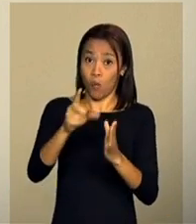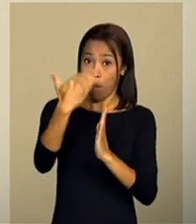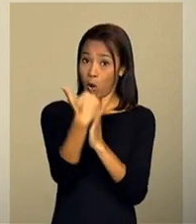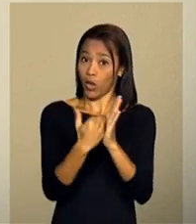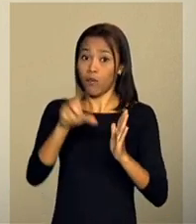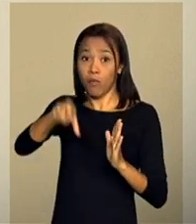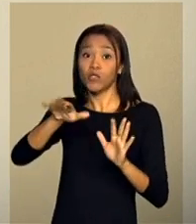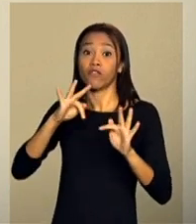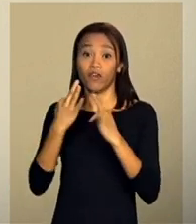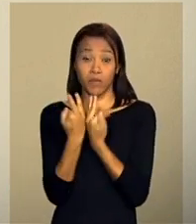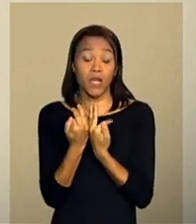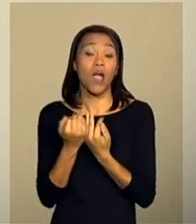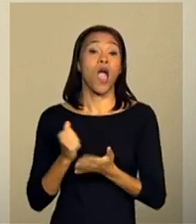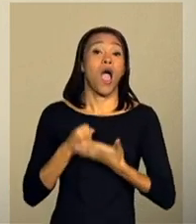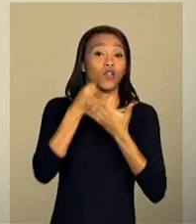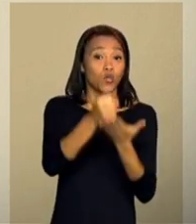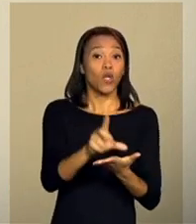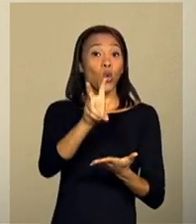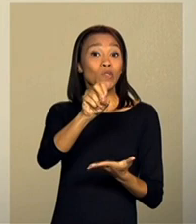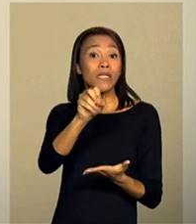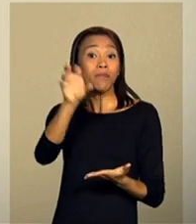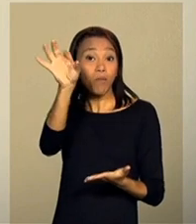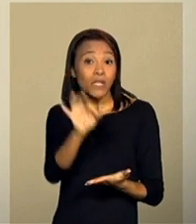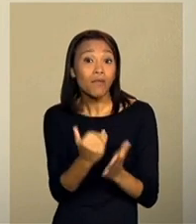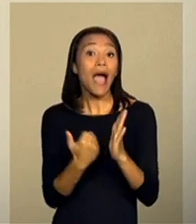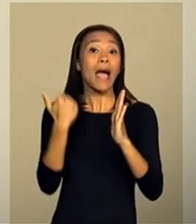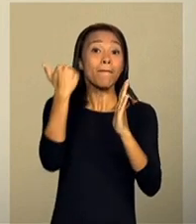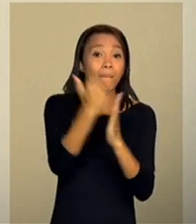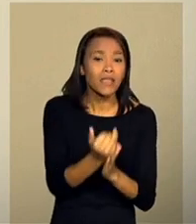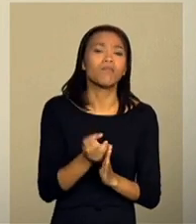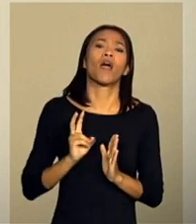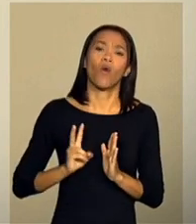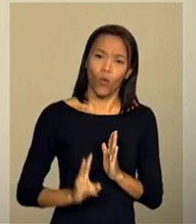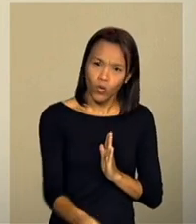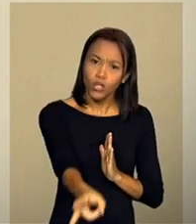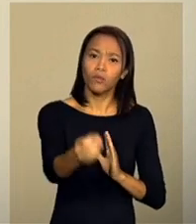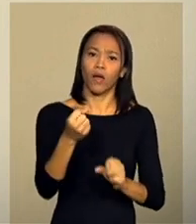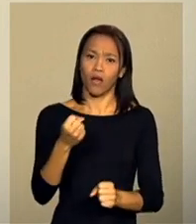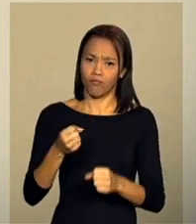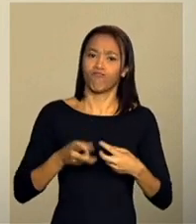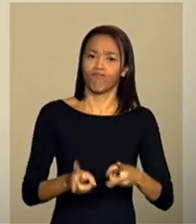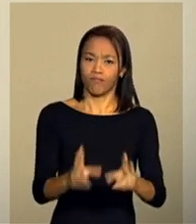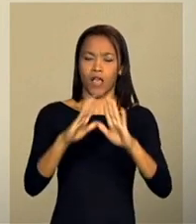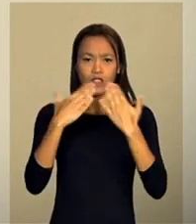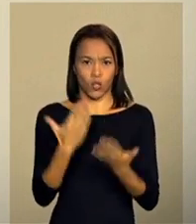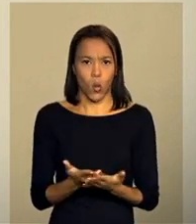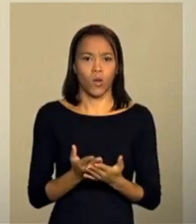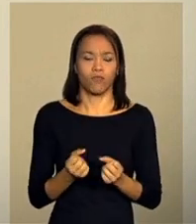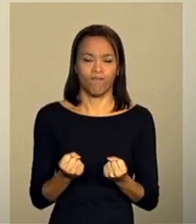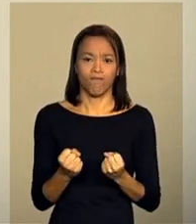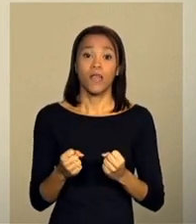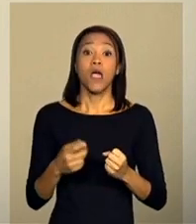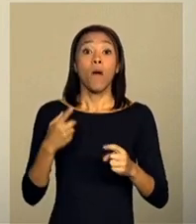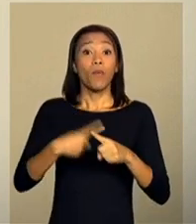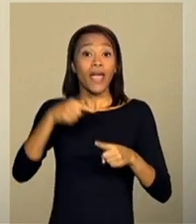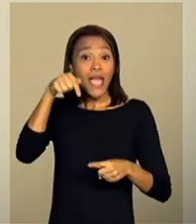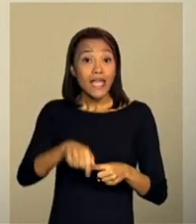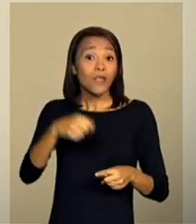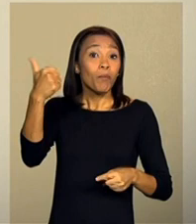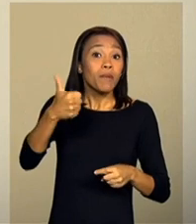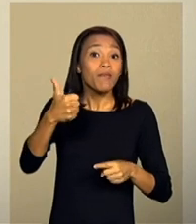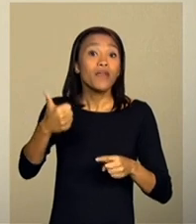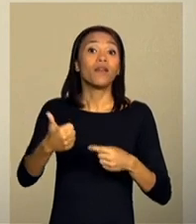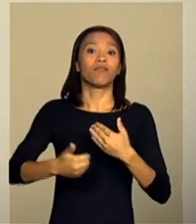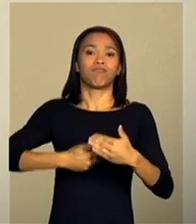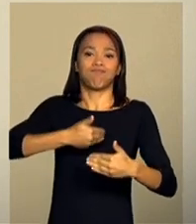contribui com 50% a mais para a manutenção dessas escolas porque esse é o primeiro passo para